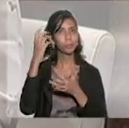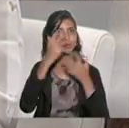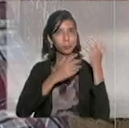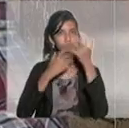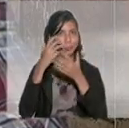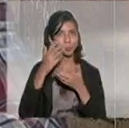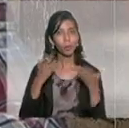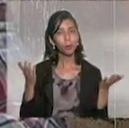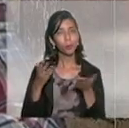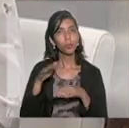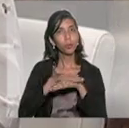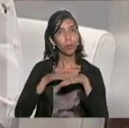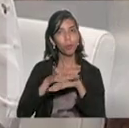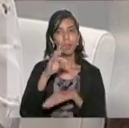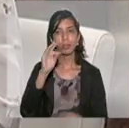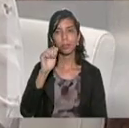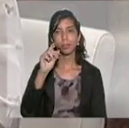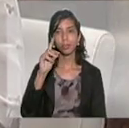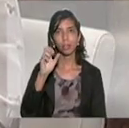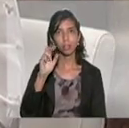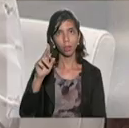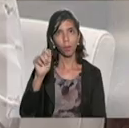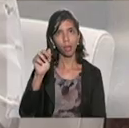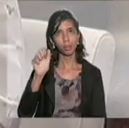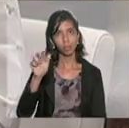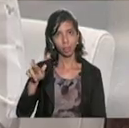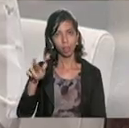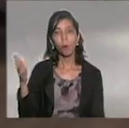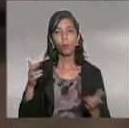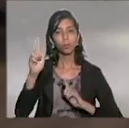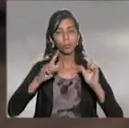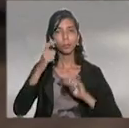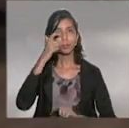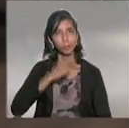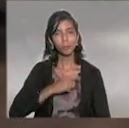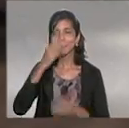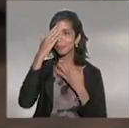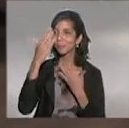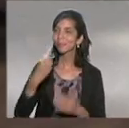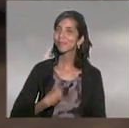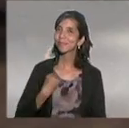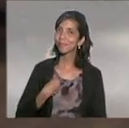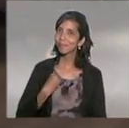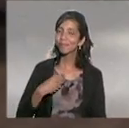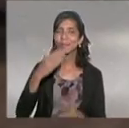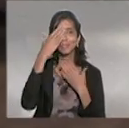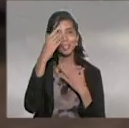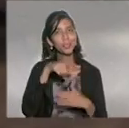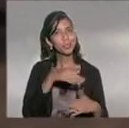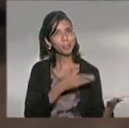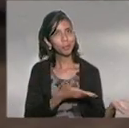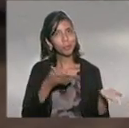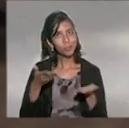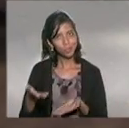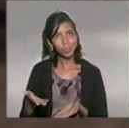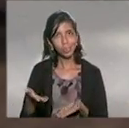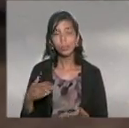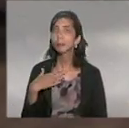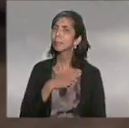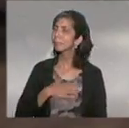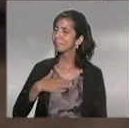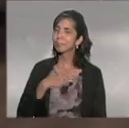Com Tadeu Aguiar, eu converso com muita alegria no perfil de hoje. Obrigado, Tadeu, pela sua presença obrigado no você, perfil. Rogério, pelo convite. Imagina,